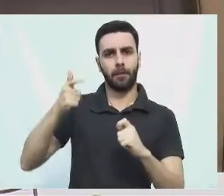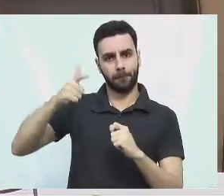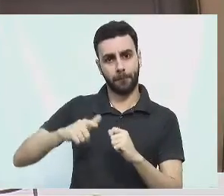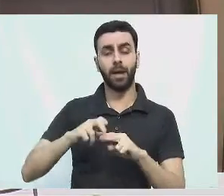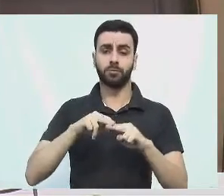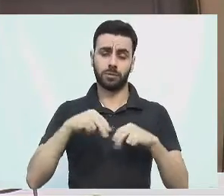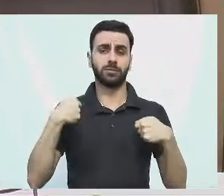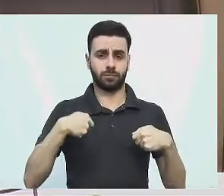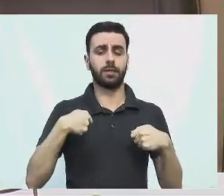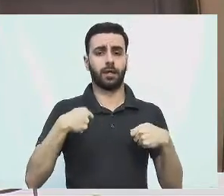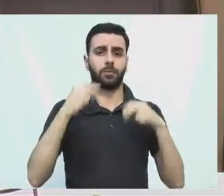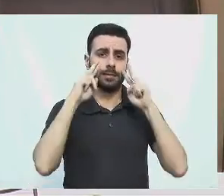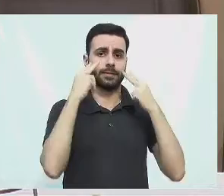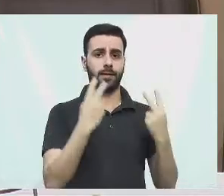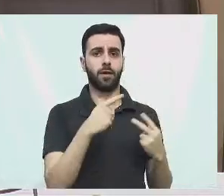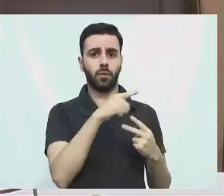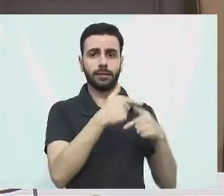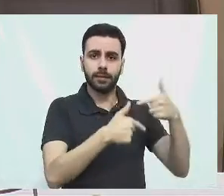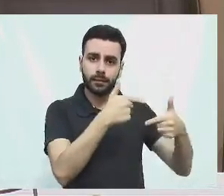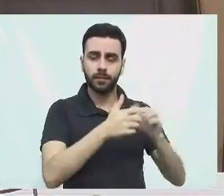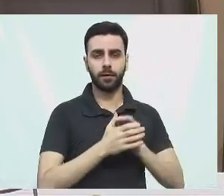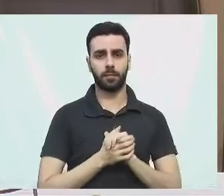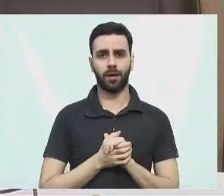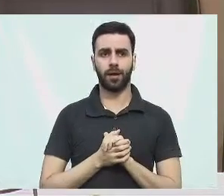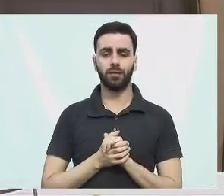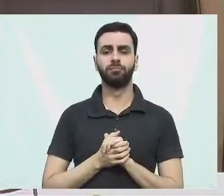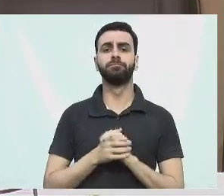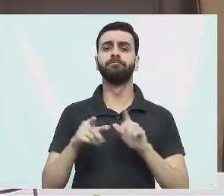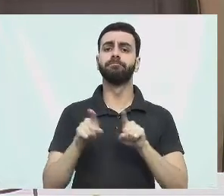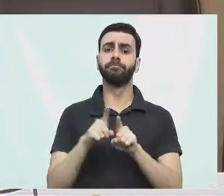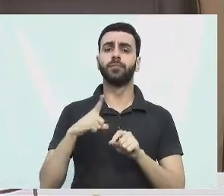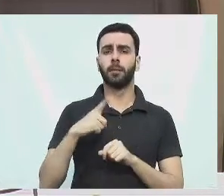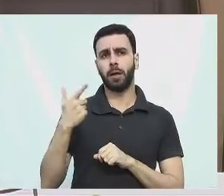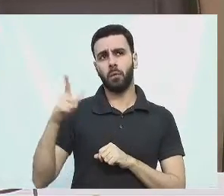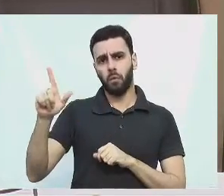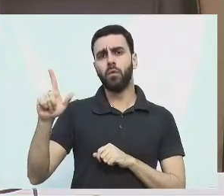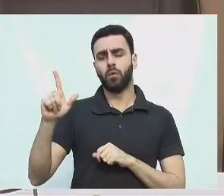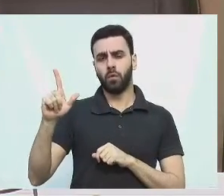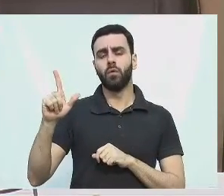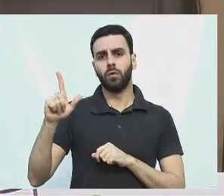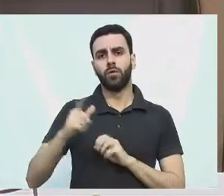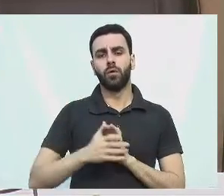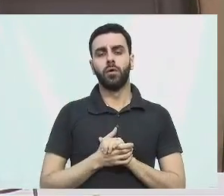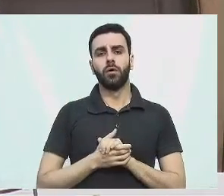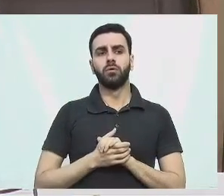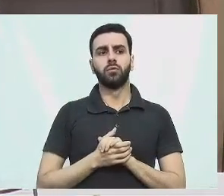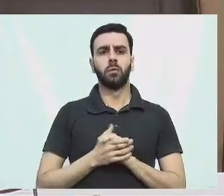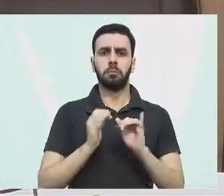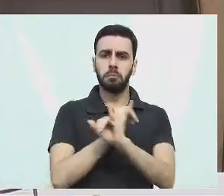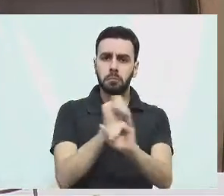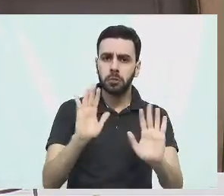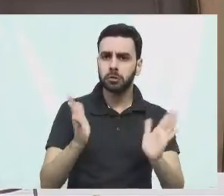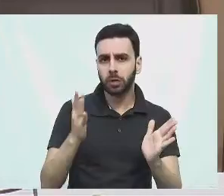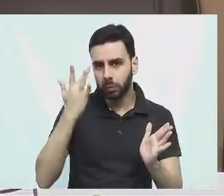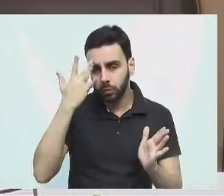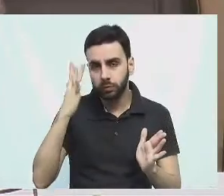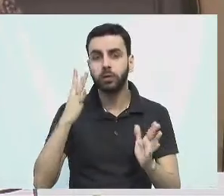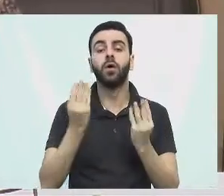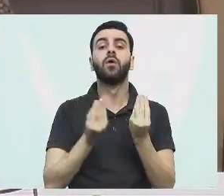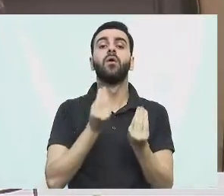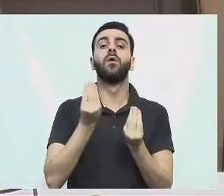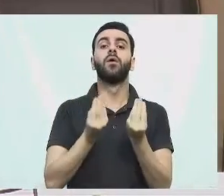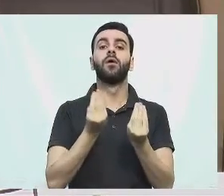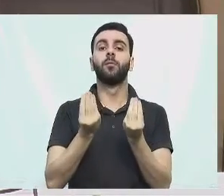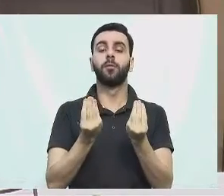tem que reconhecer. E um outro ponto que não sei se tiver a oportunidade de falar com vocês, que é a questão do